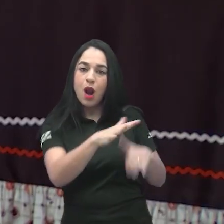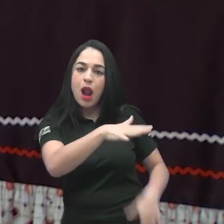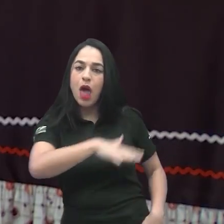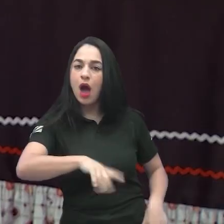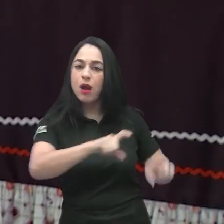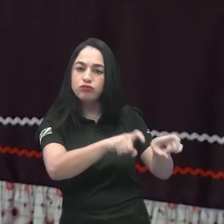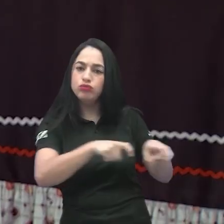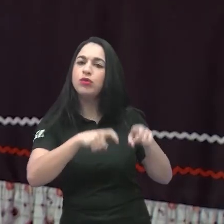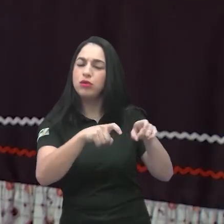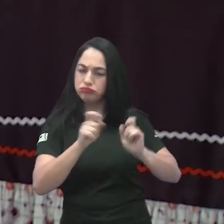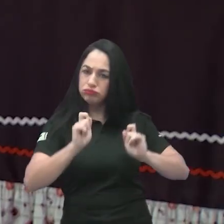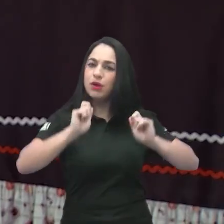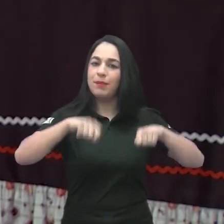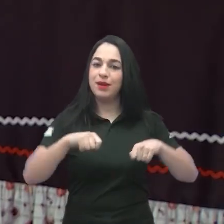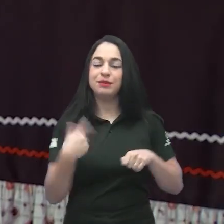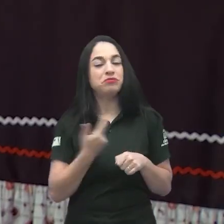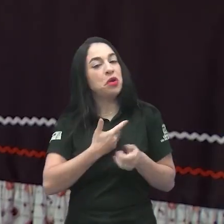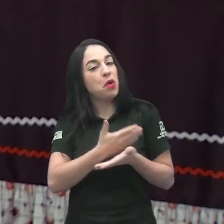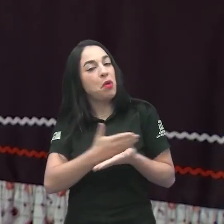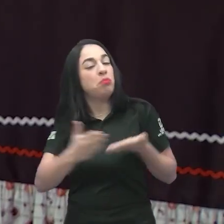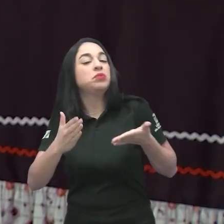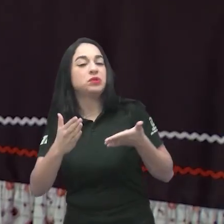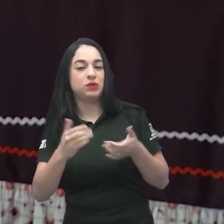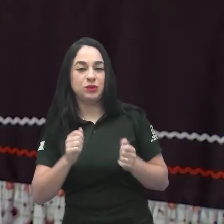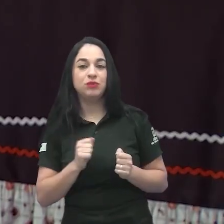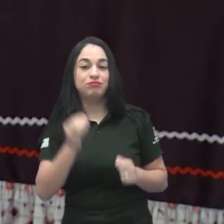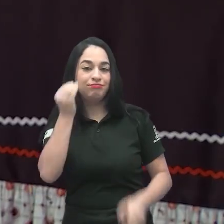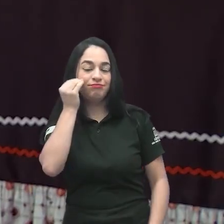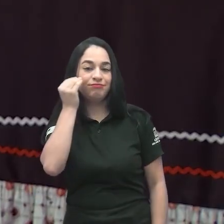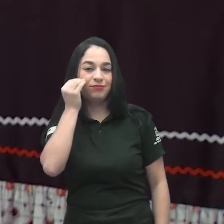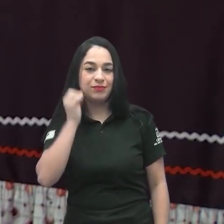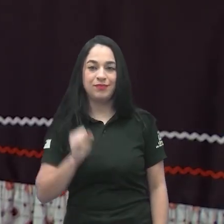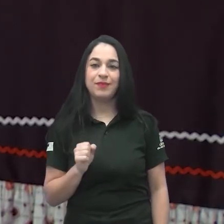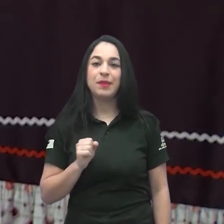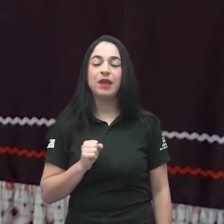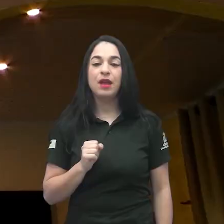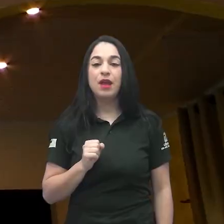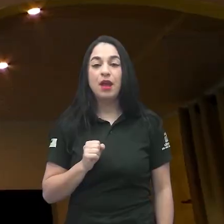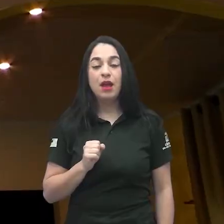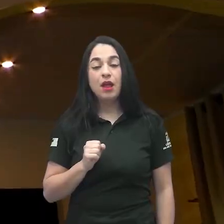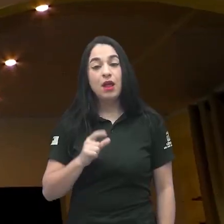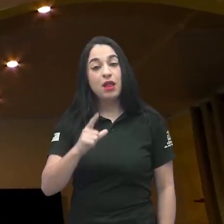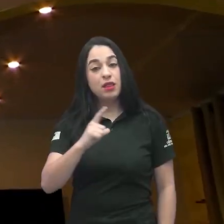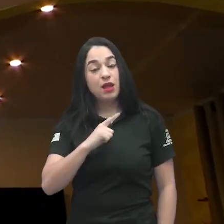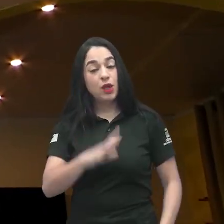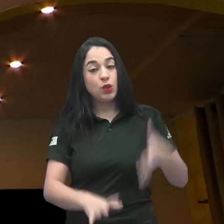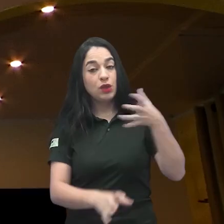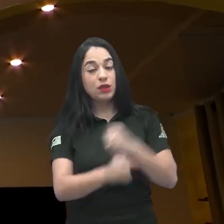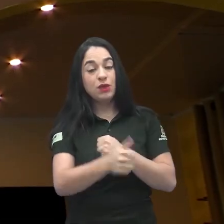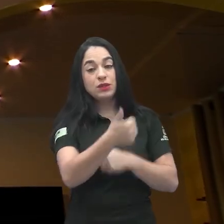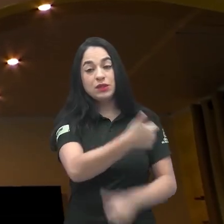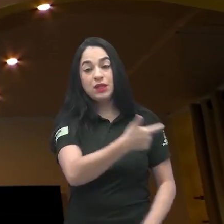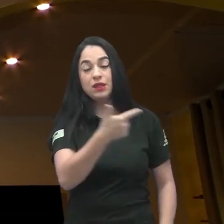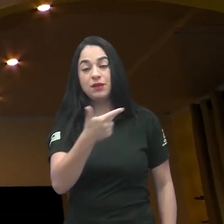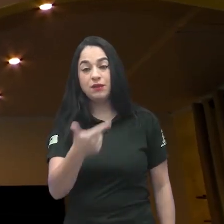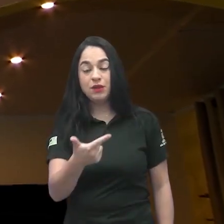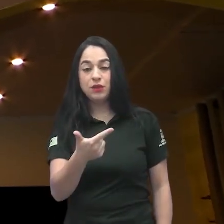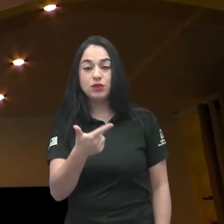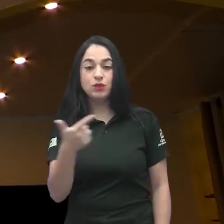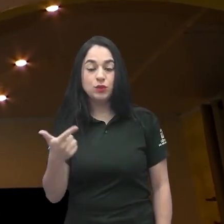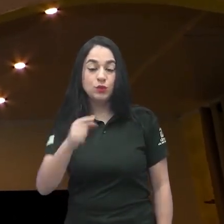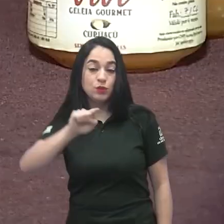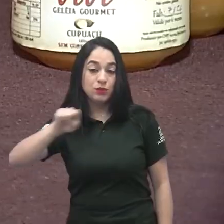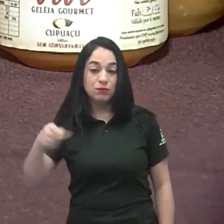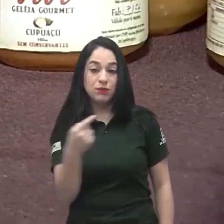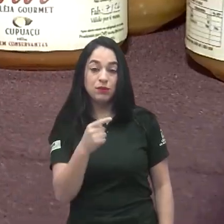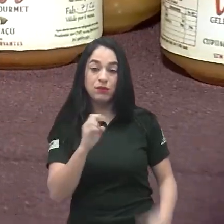estamos na área rural, não é impossível, e aí a gente começou. Viviane é uma entre as mais de